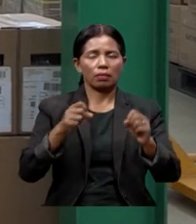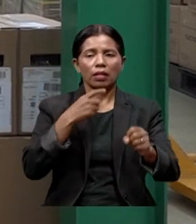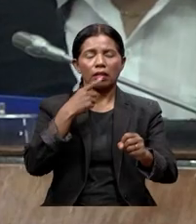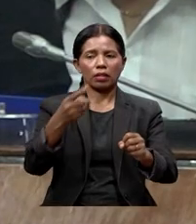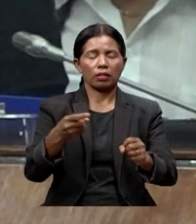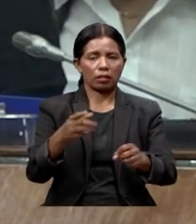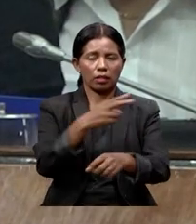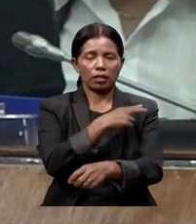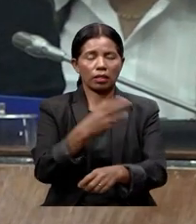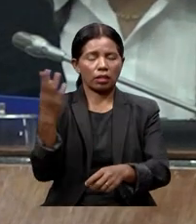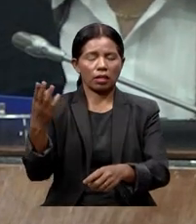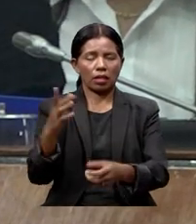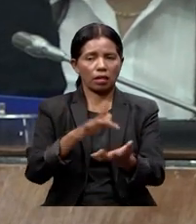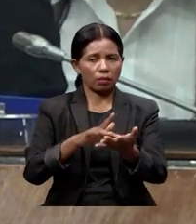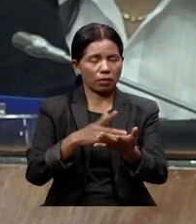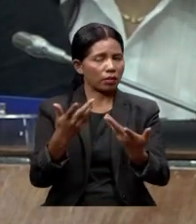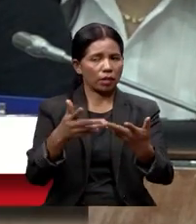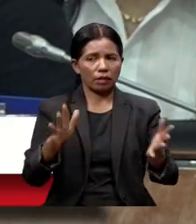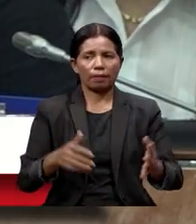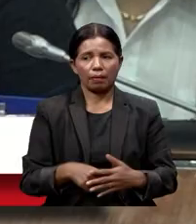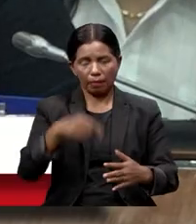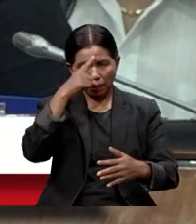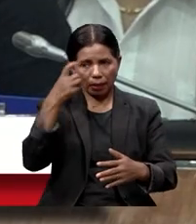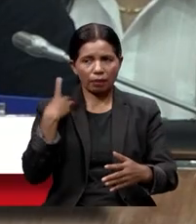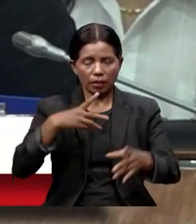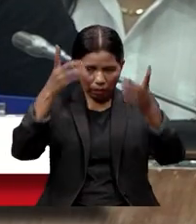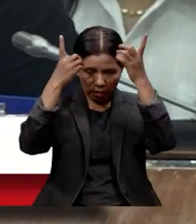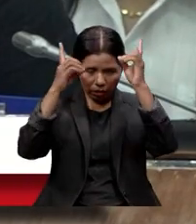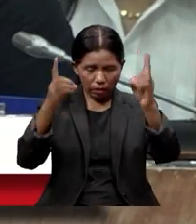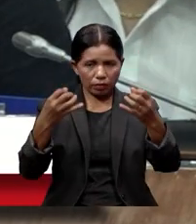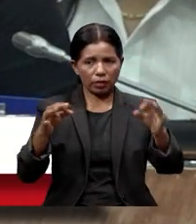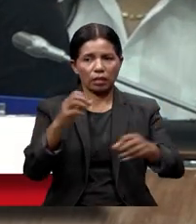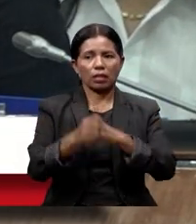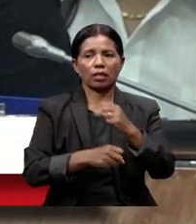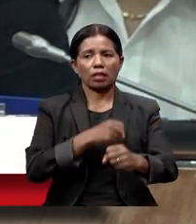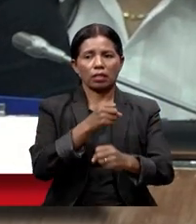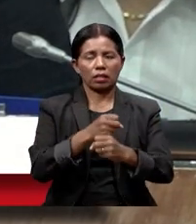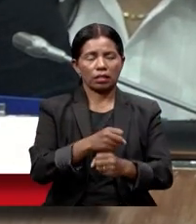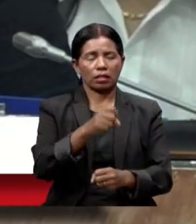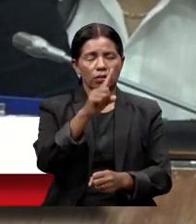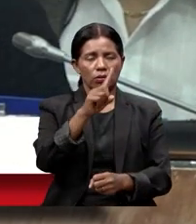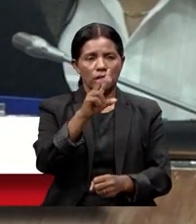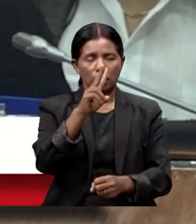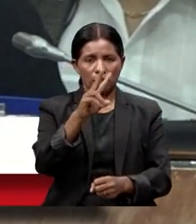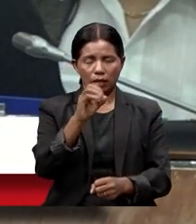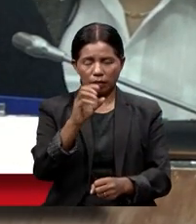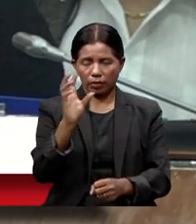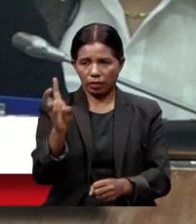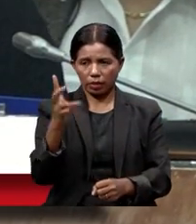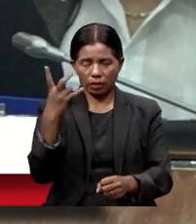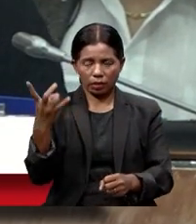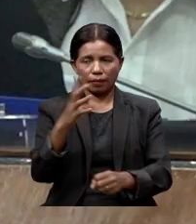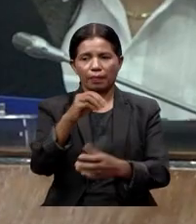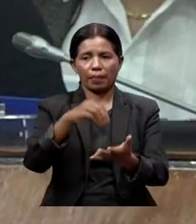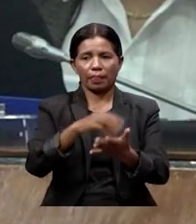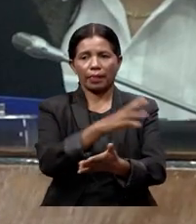armazém ai muruk ne mambo tebes. Tamba ita definito na iha ano 2017 ba iha tracking universal